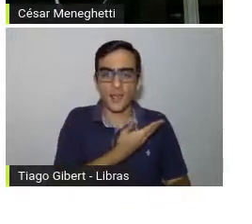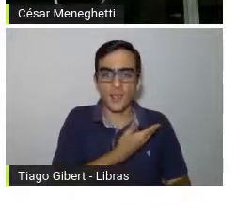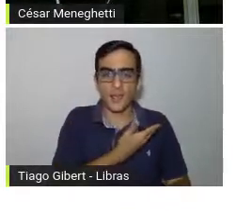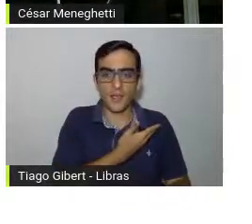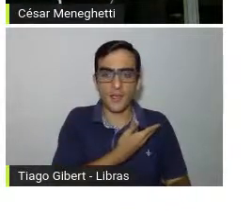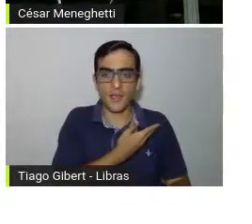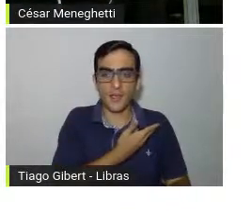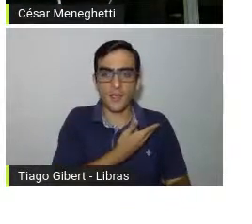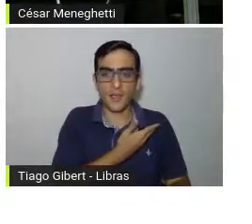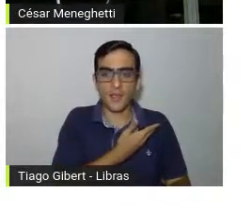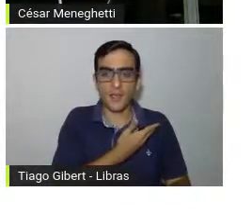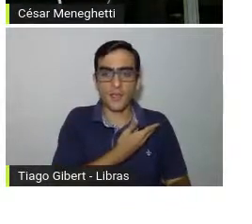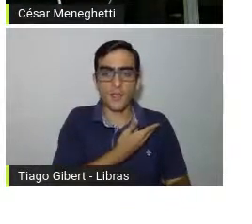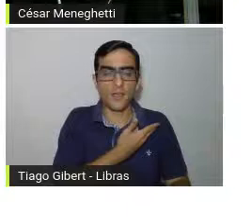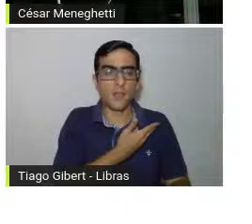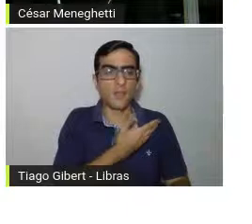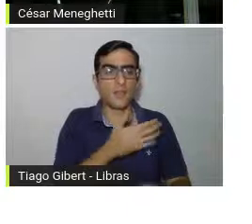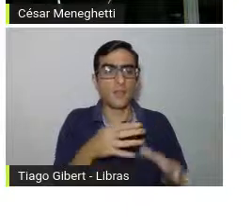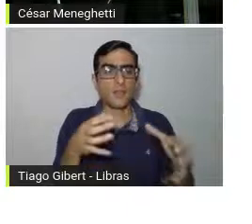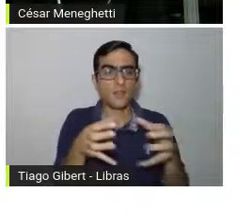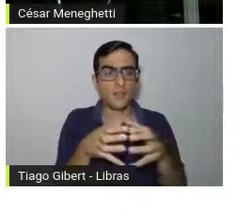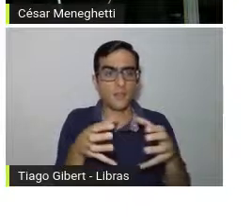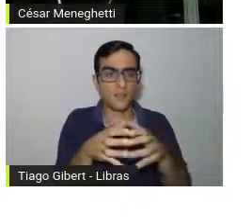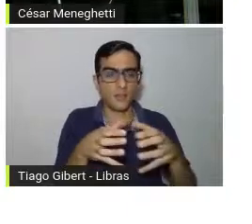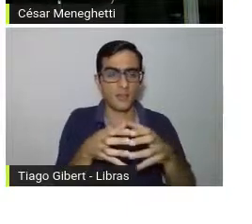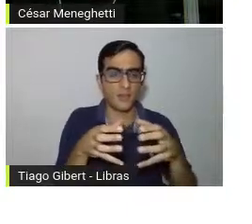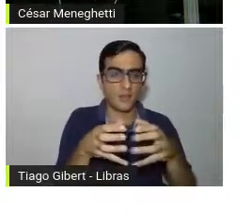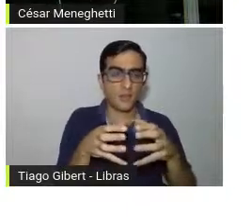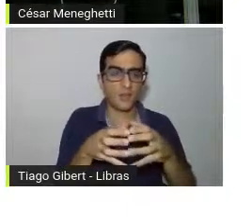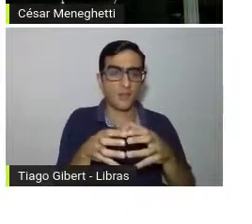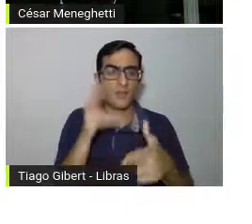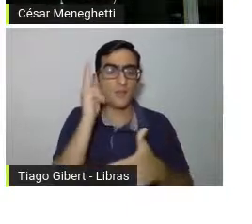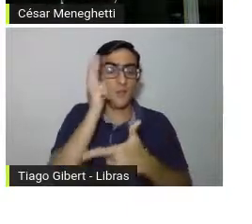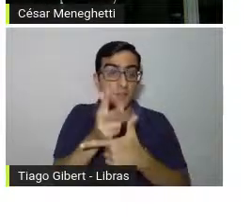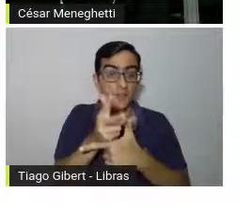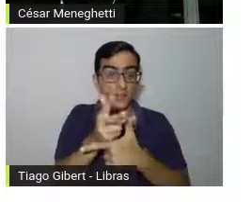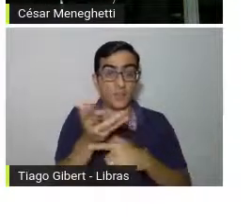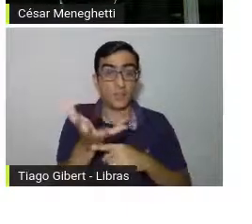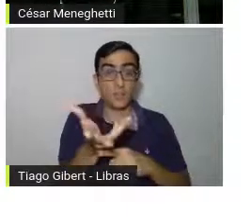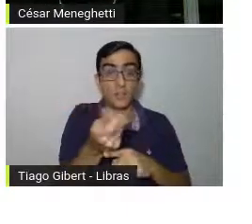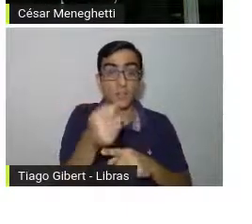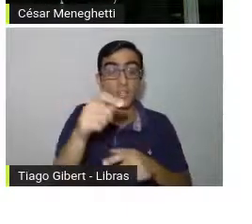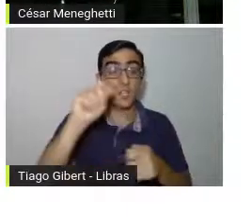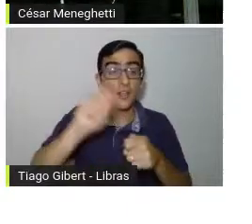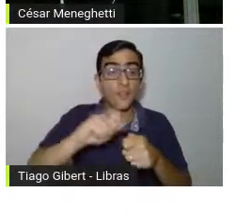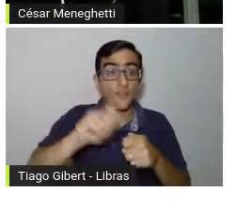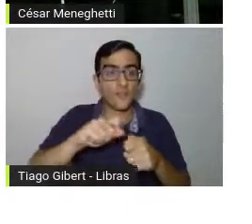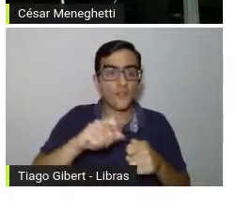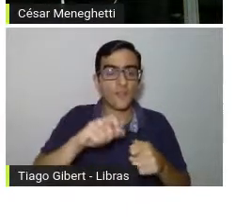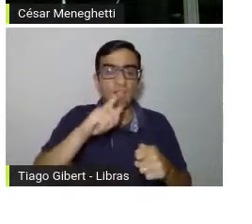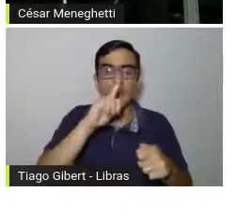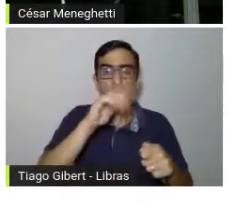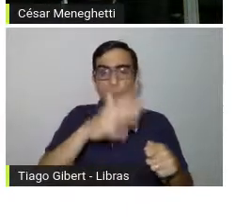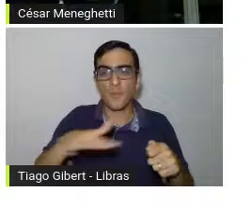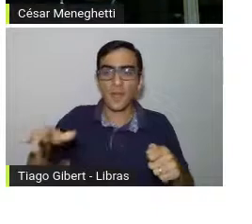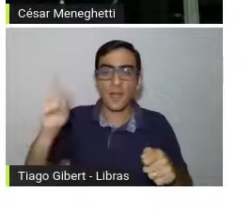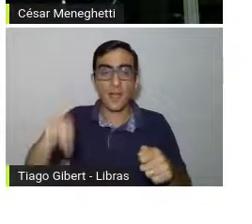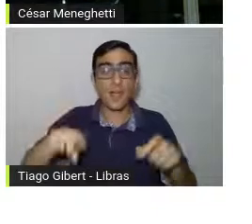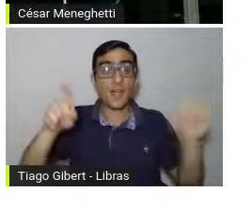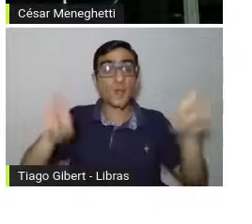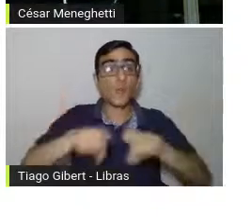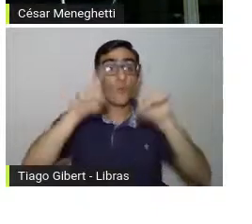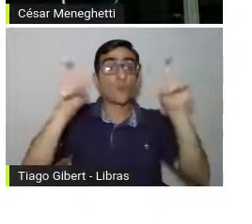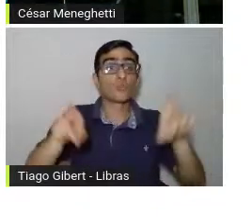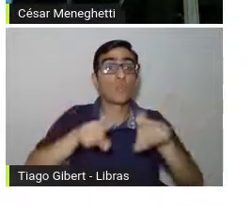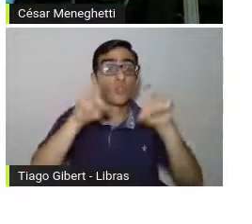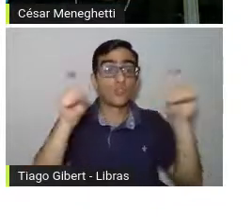que é um artista vídeo aqui, e ele fez esse mar em computador. Então, tudo é fake.